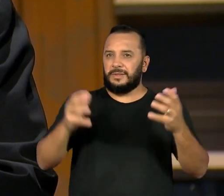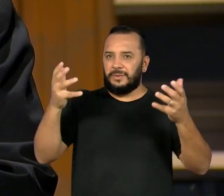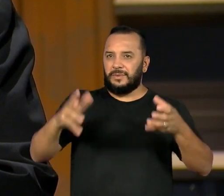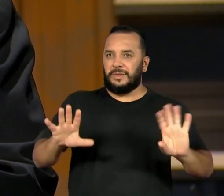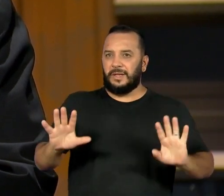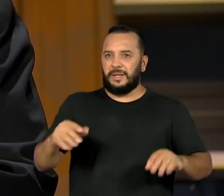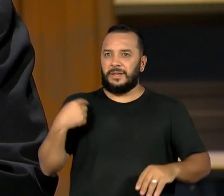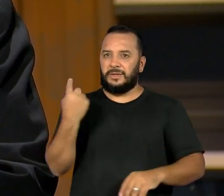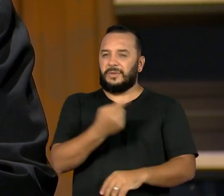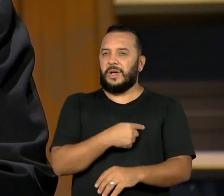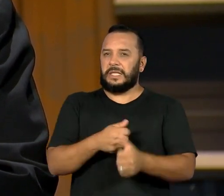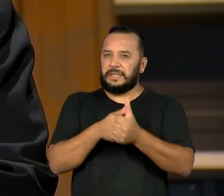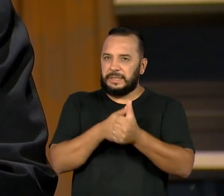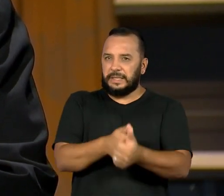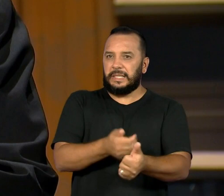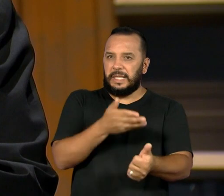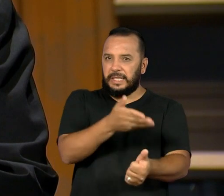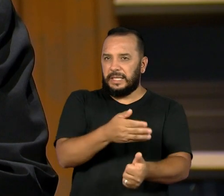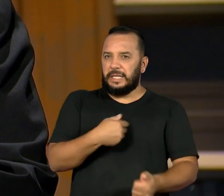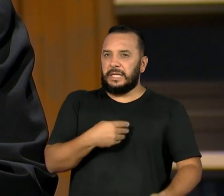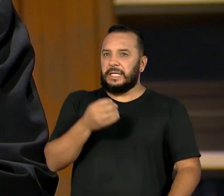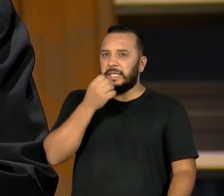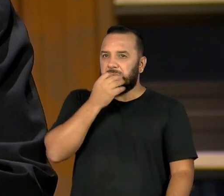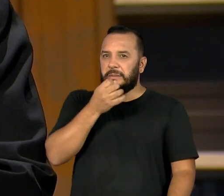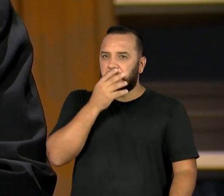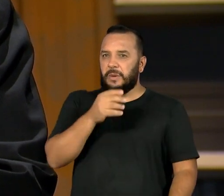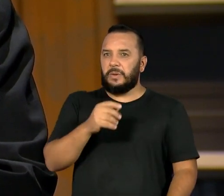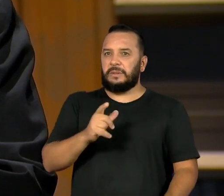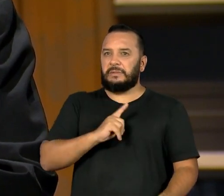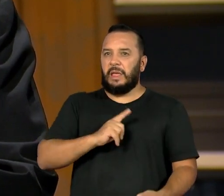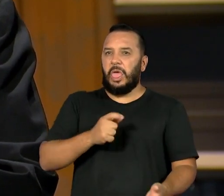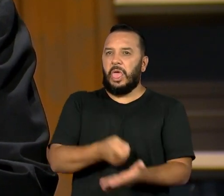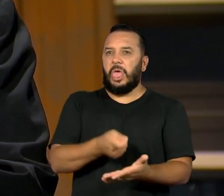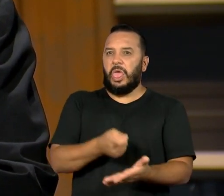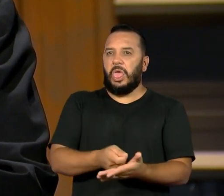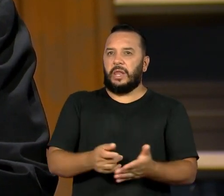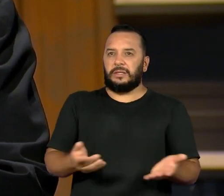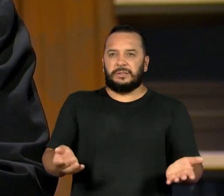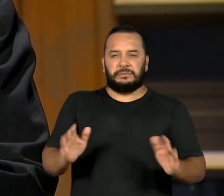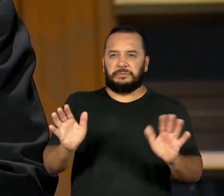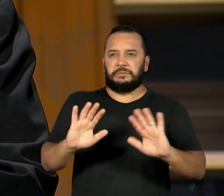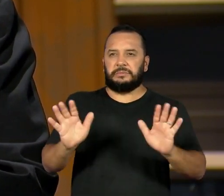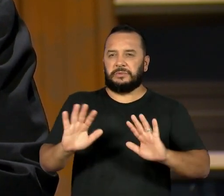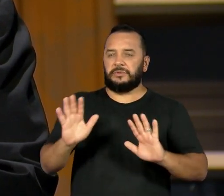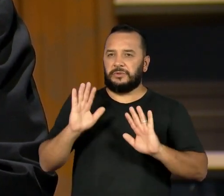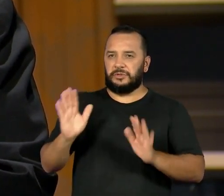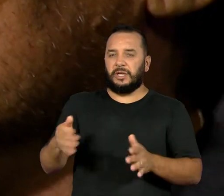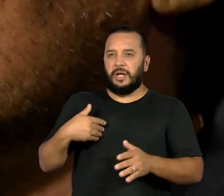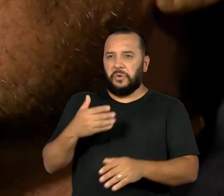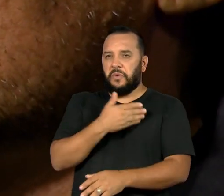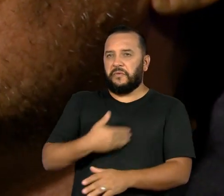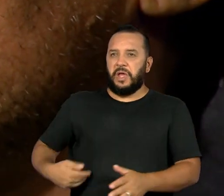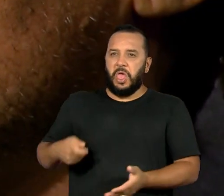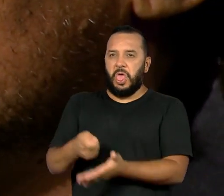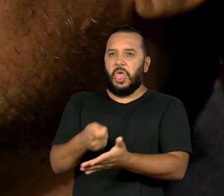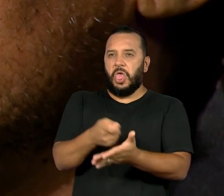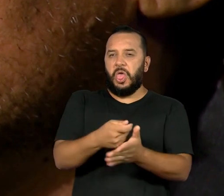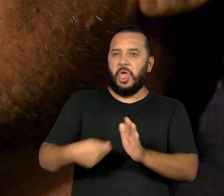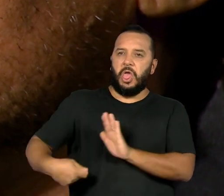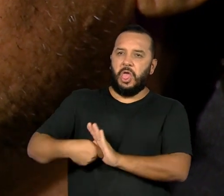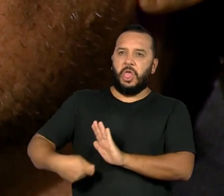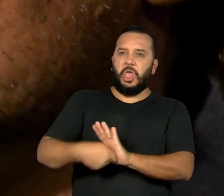seguir aqui, cumprir, já tendo tanta cobrança em cima, tanta exigência em relação, né,